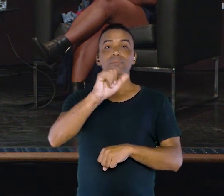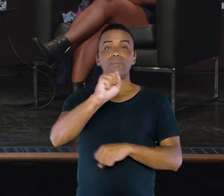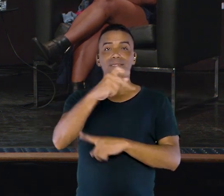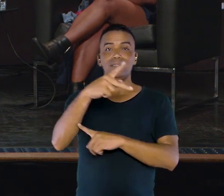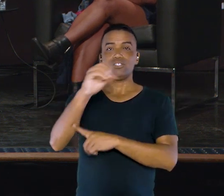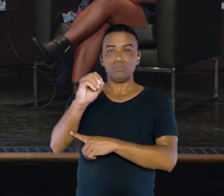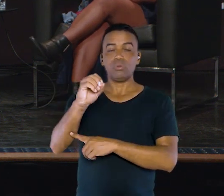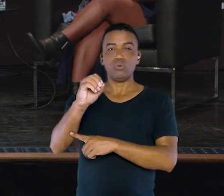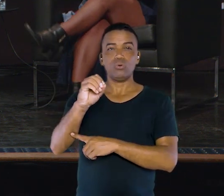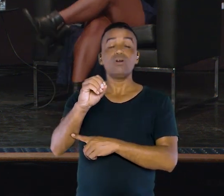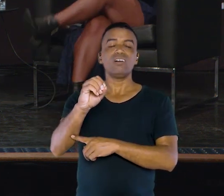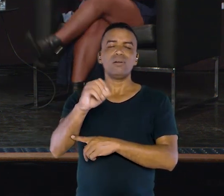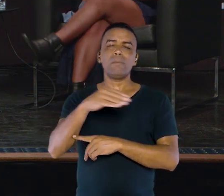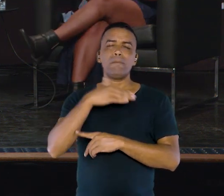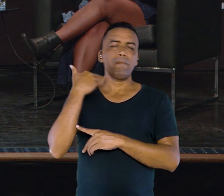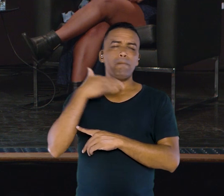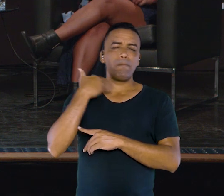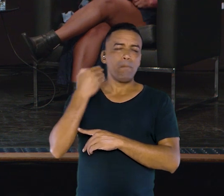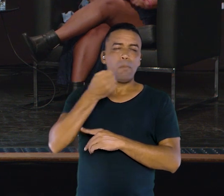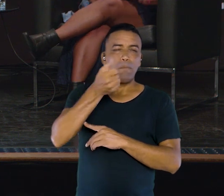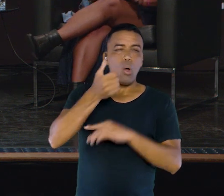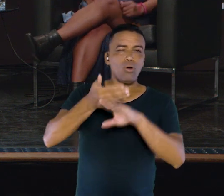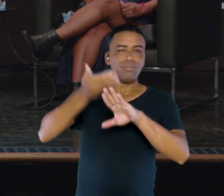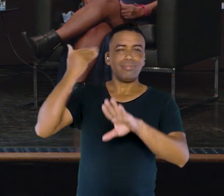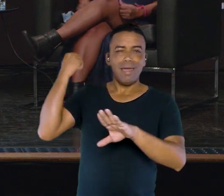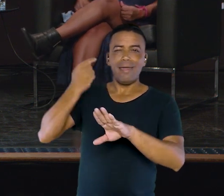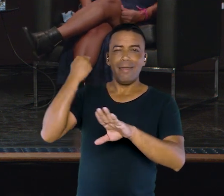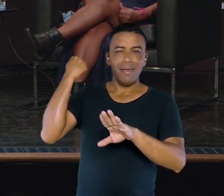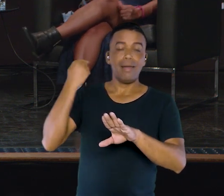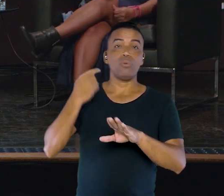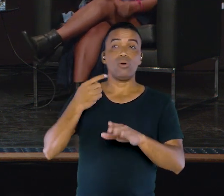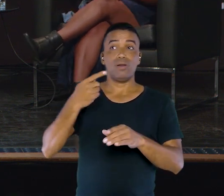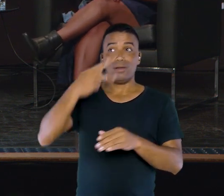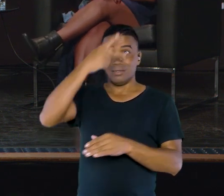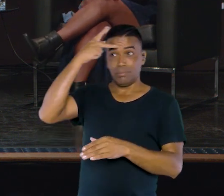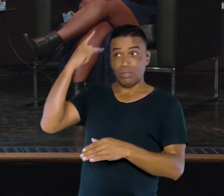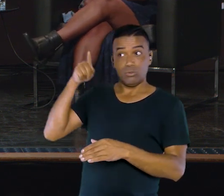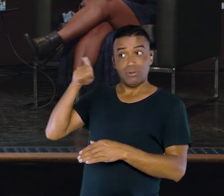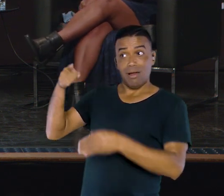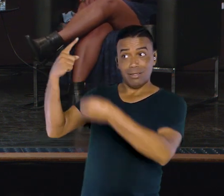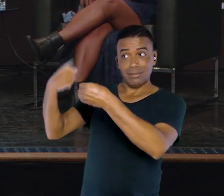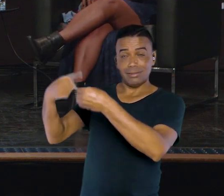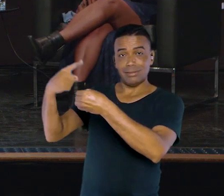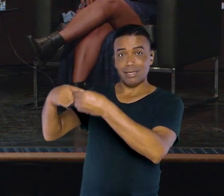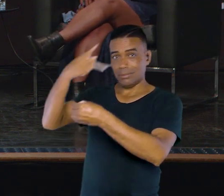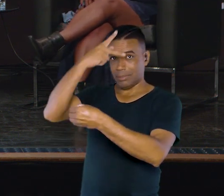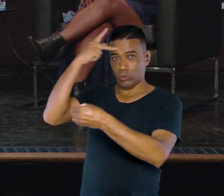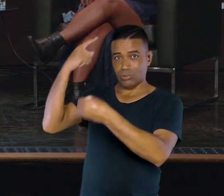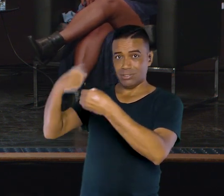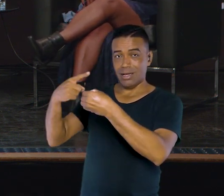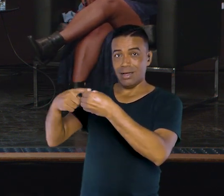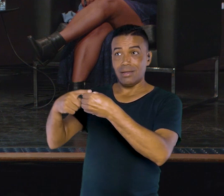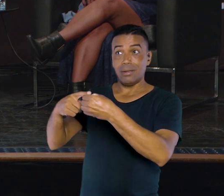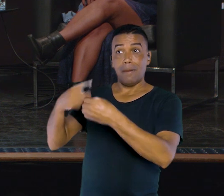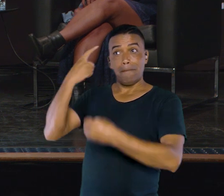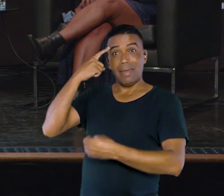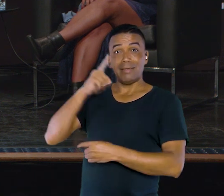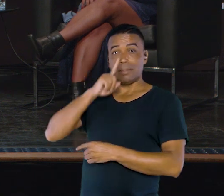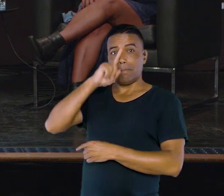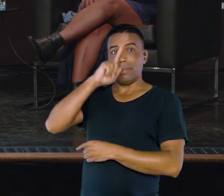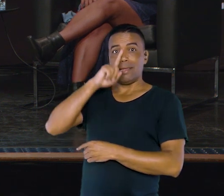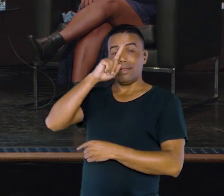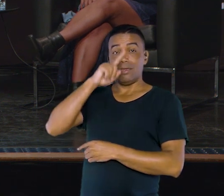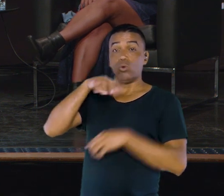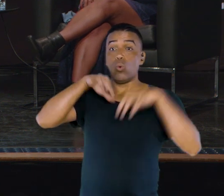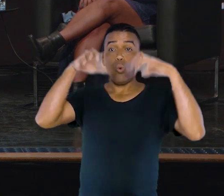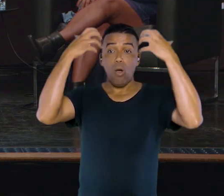que cantou recentemente, que ele dizia que as pessoas da cidade acham que estão em perigo quando